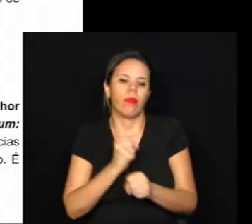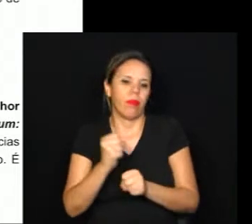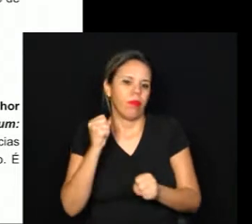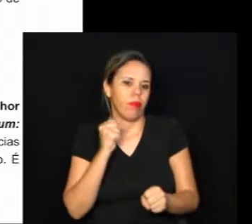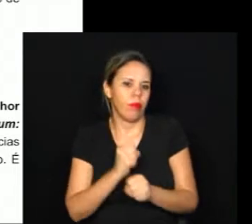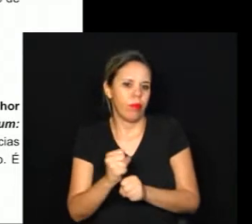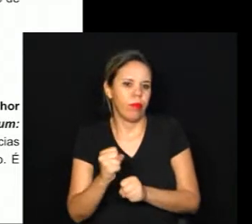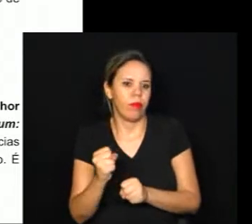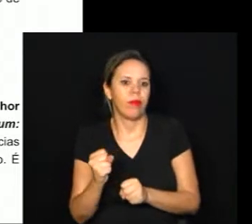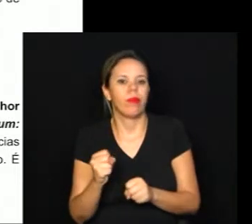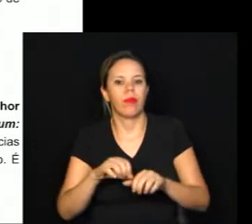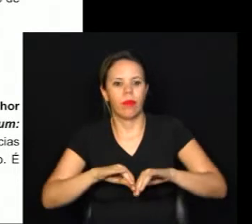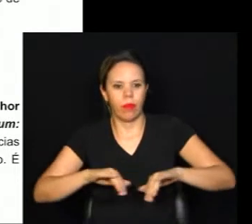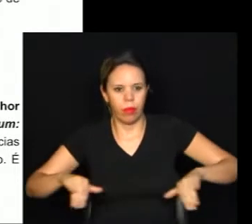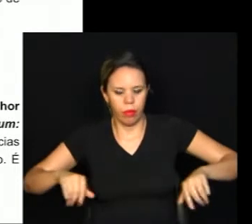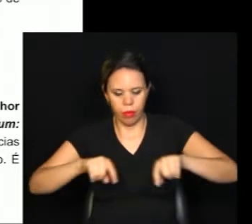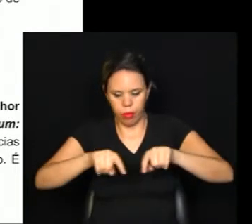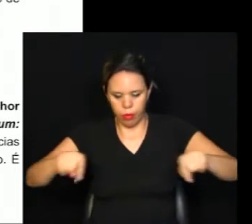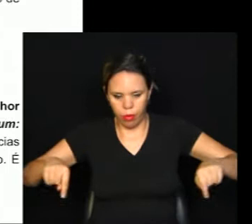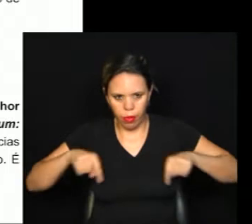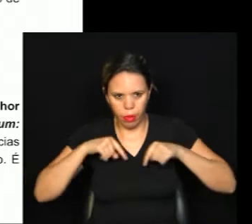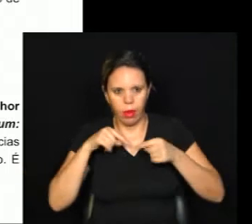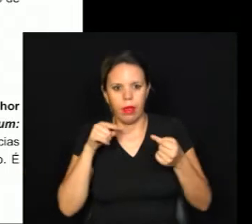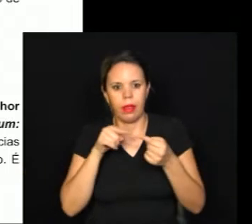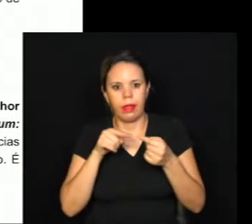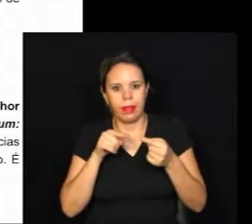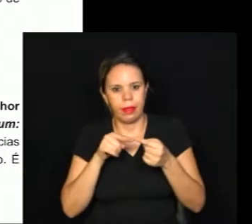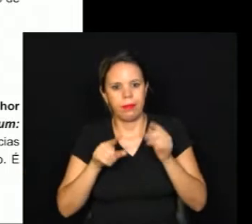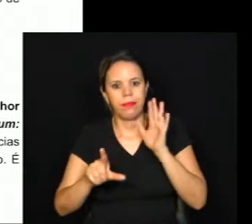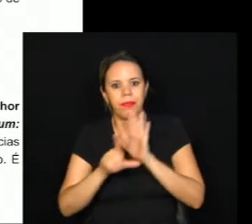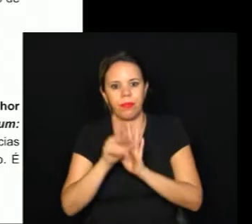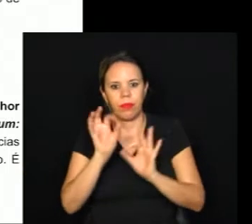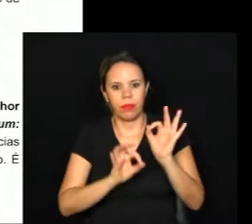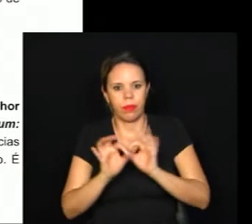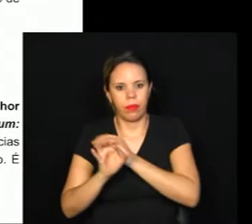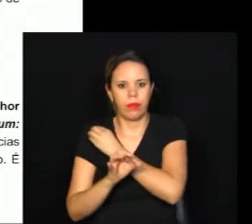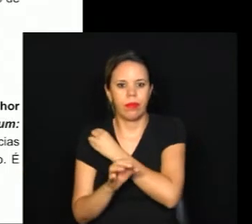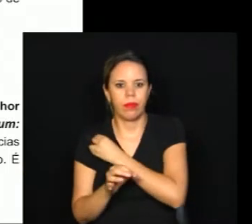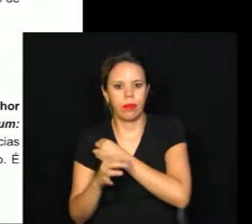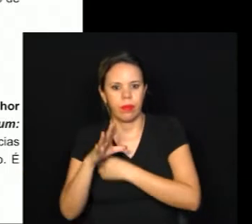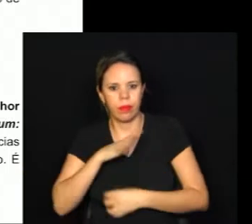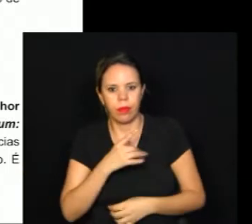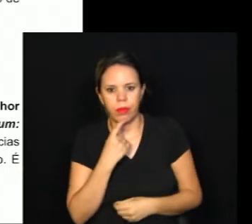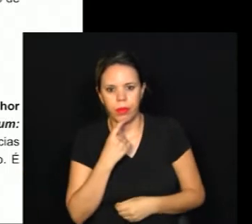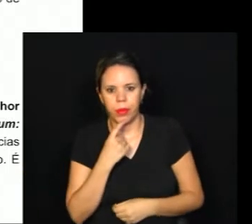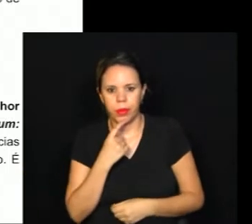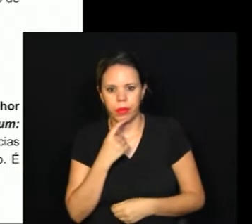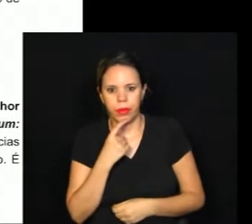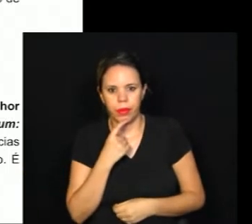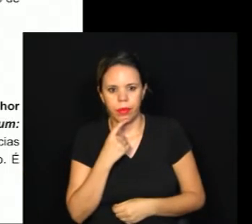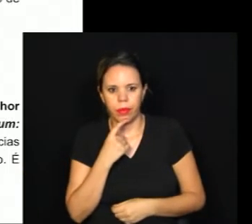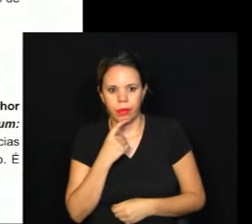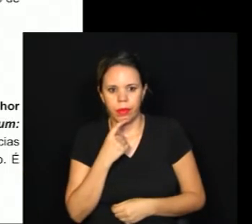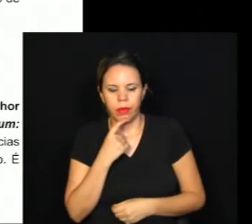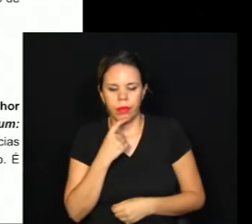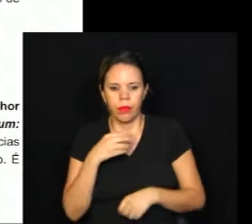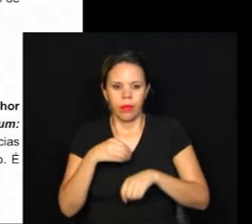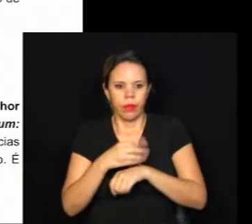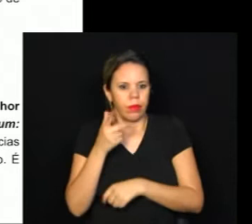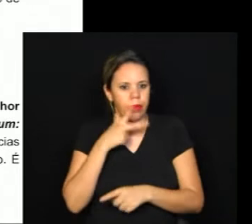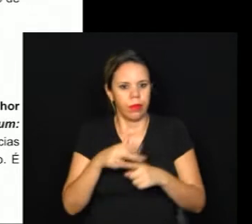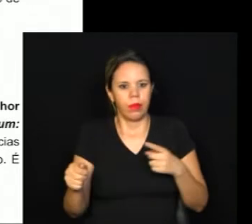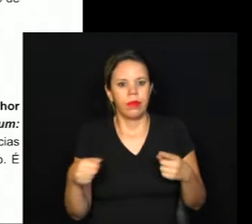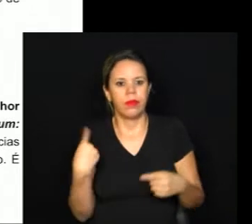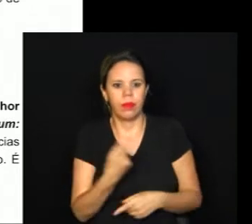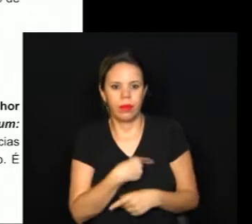e subdivisões de lotes de acordo com a lei de planejamento aqui da nossa cidade. E para que isso passe a valer,